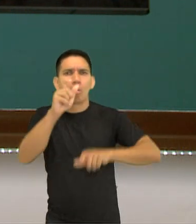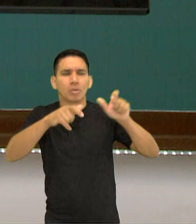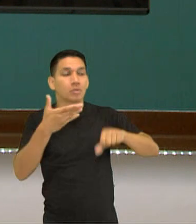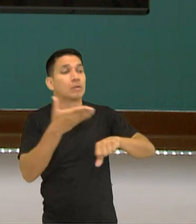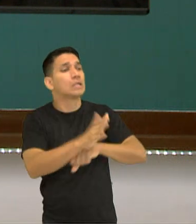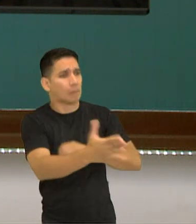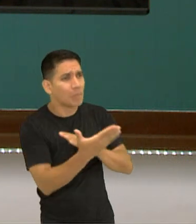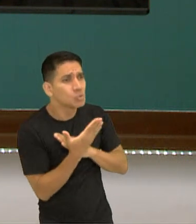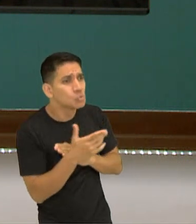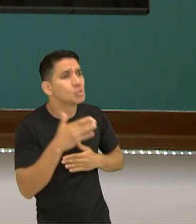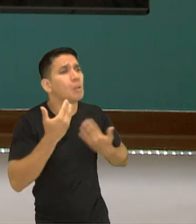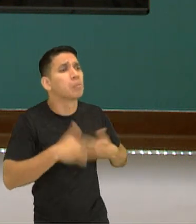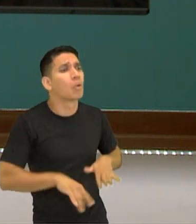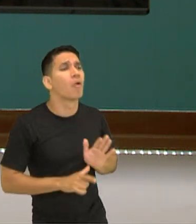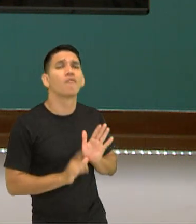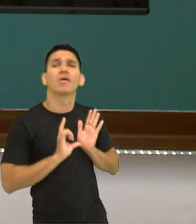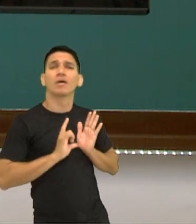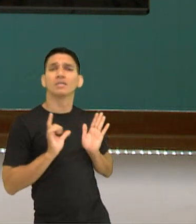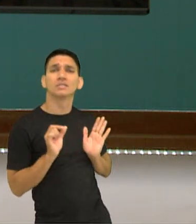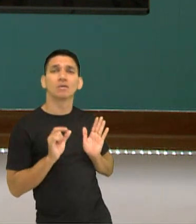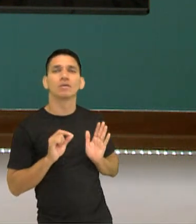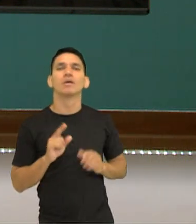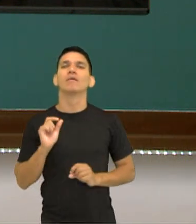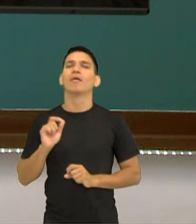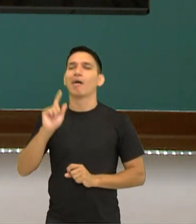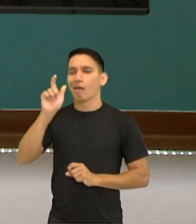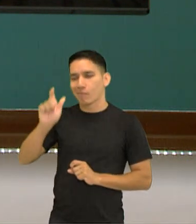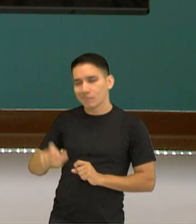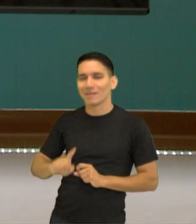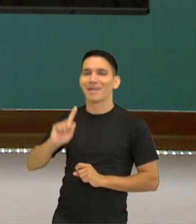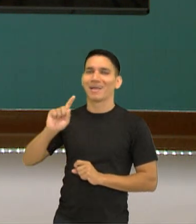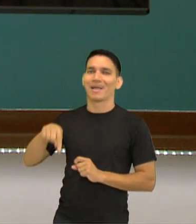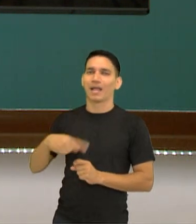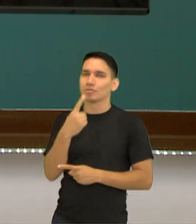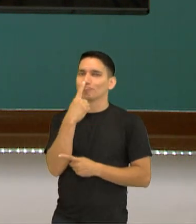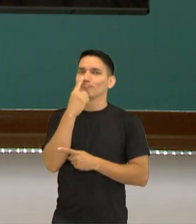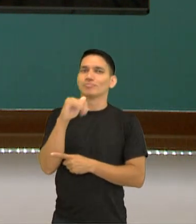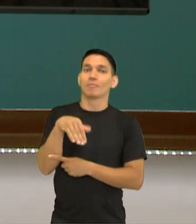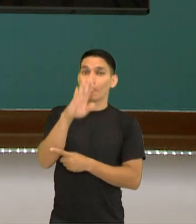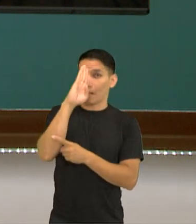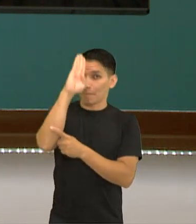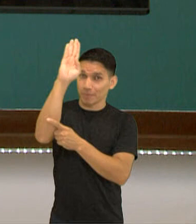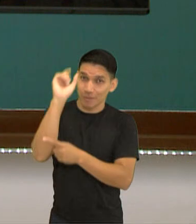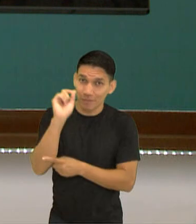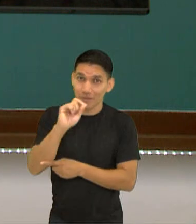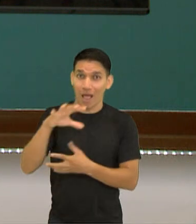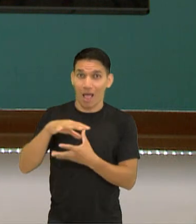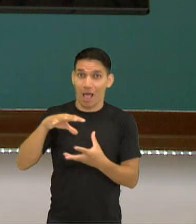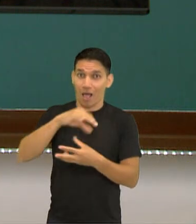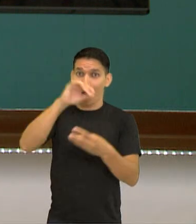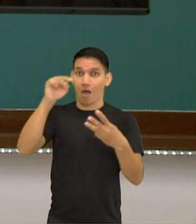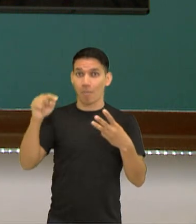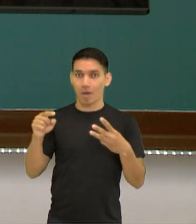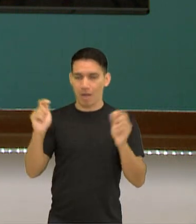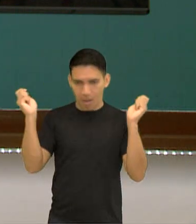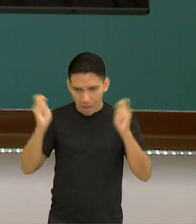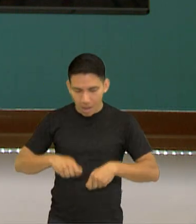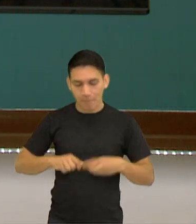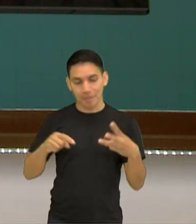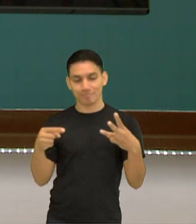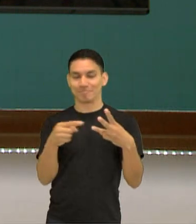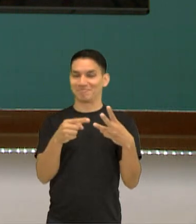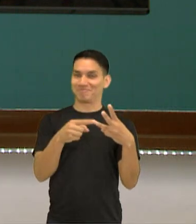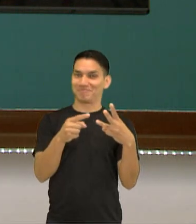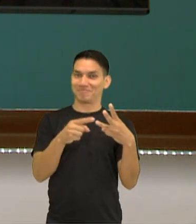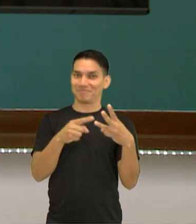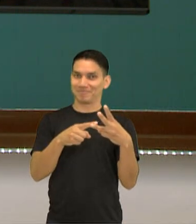ali antes da prova, geralmente esse leva aí como um ponto principal a capacidade